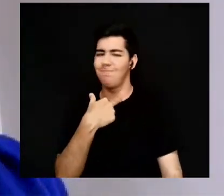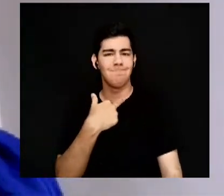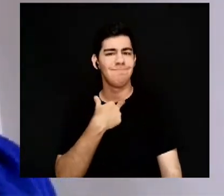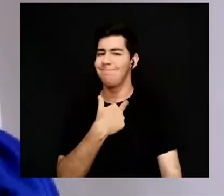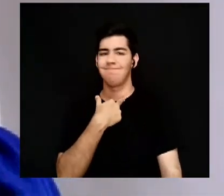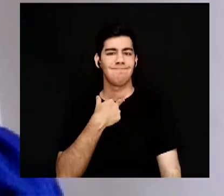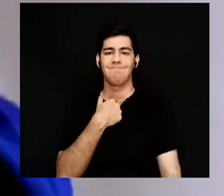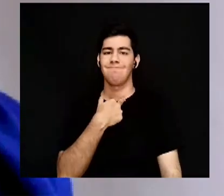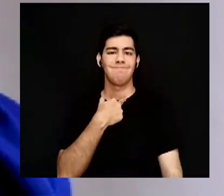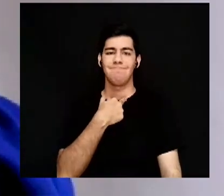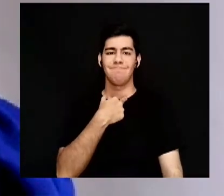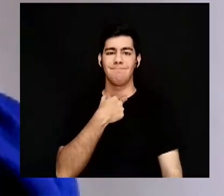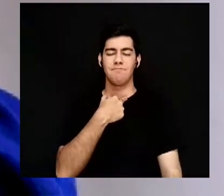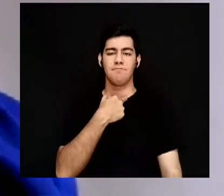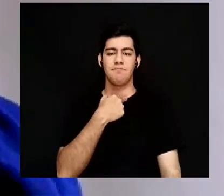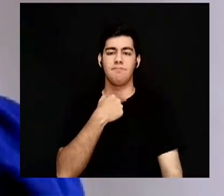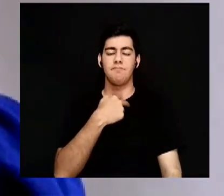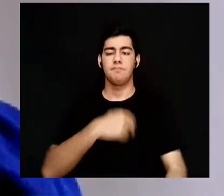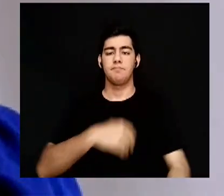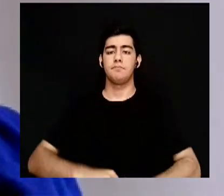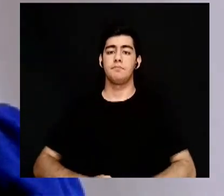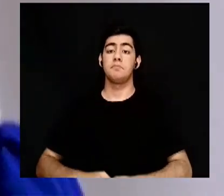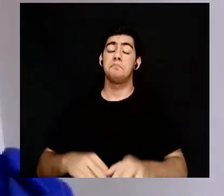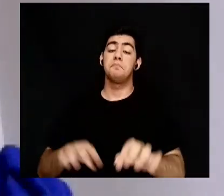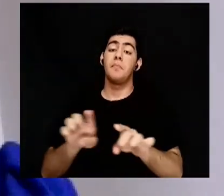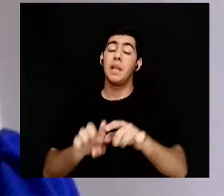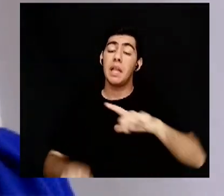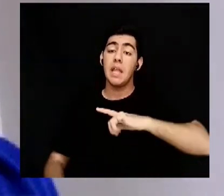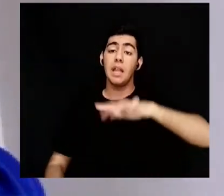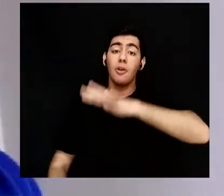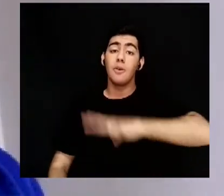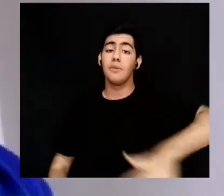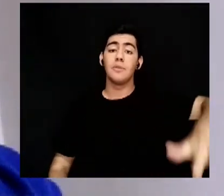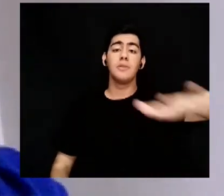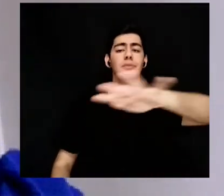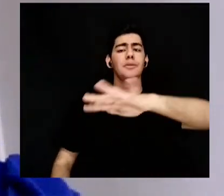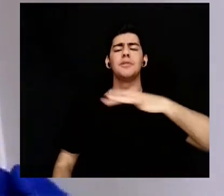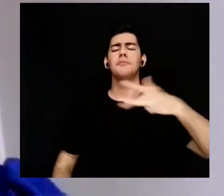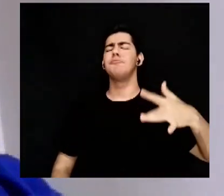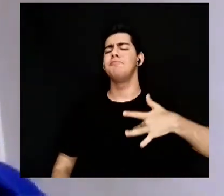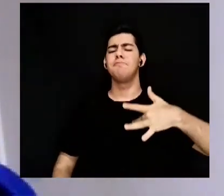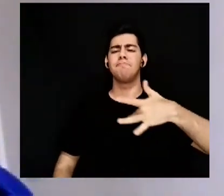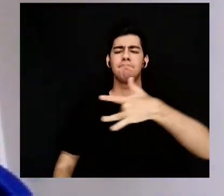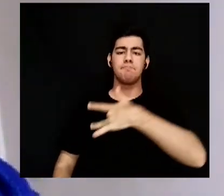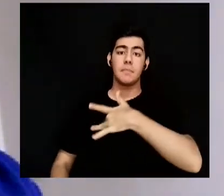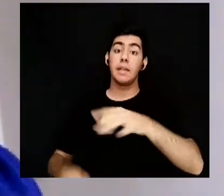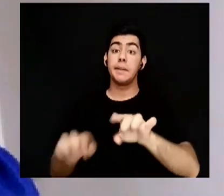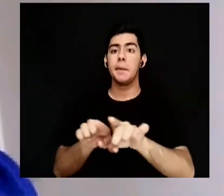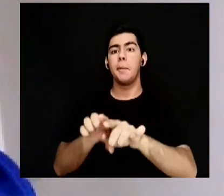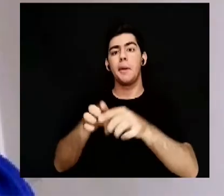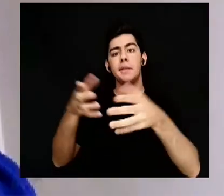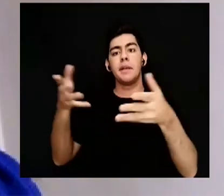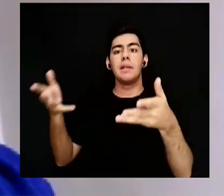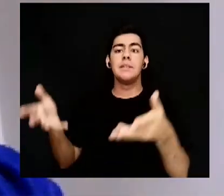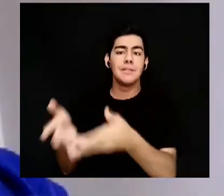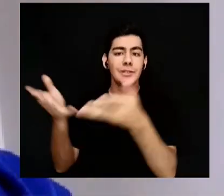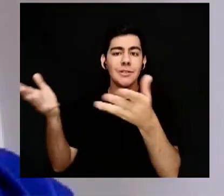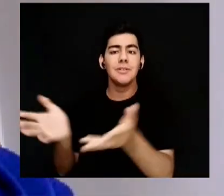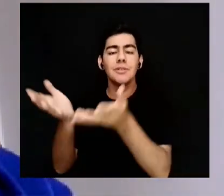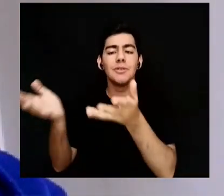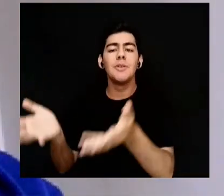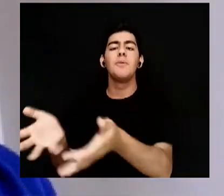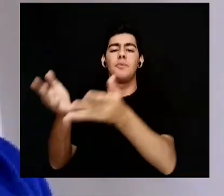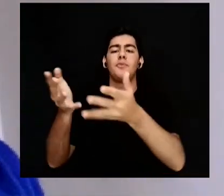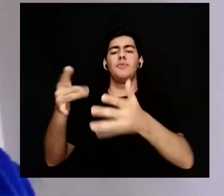e assim, e ter um ambiente saudável dentro de casa, e é claro, estimular a atividade física, né, hoje em dia tem muito, a